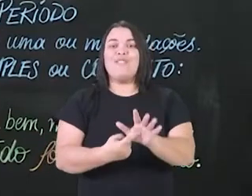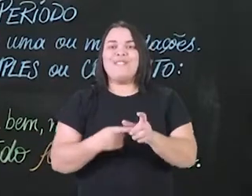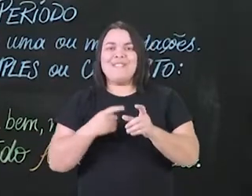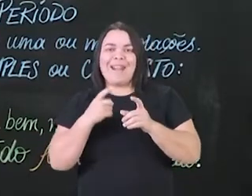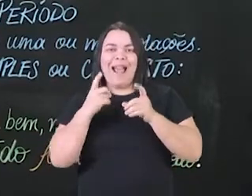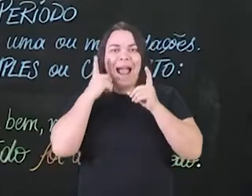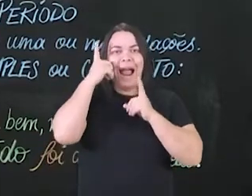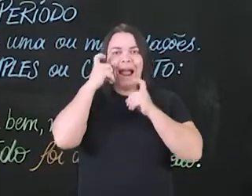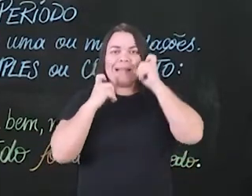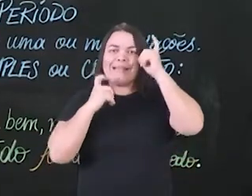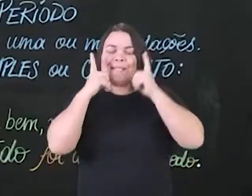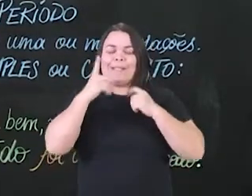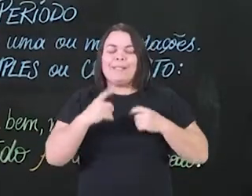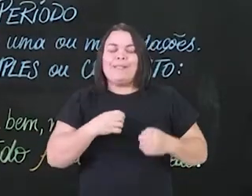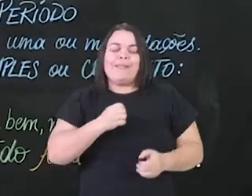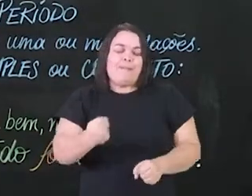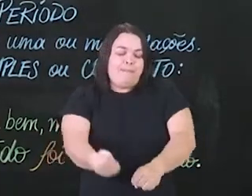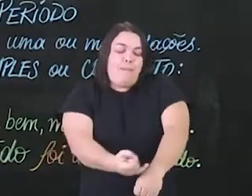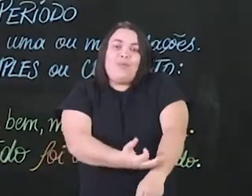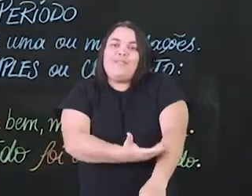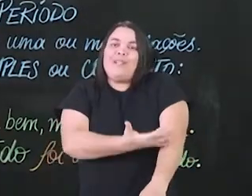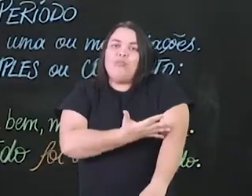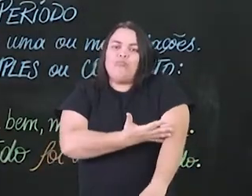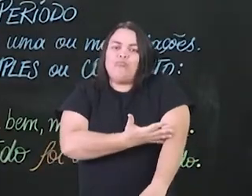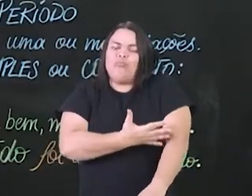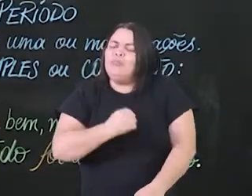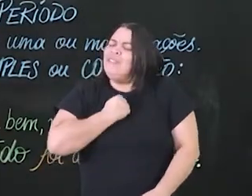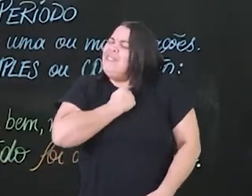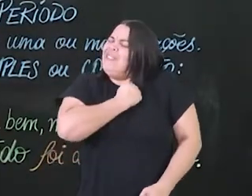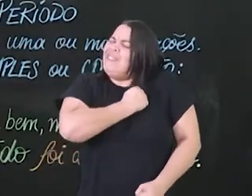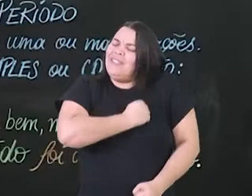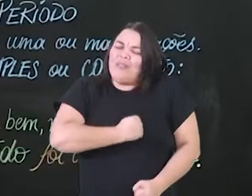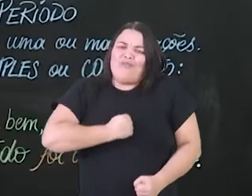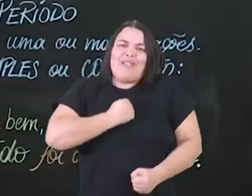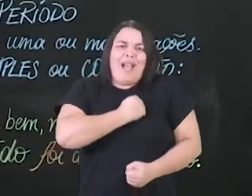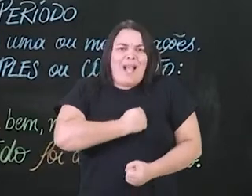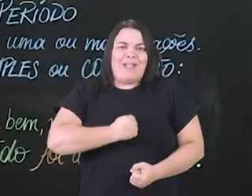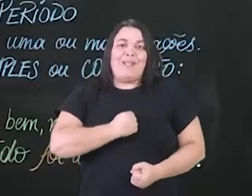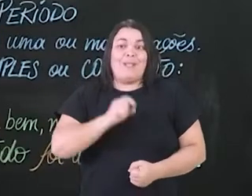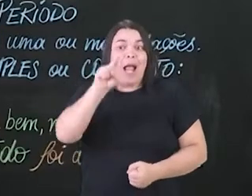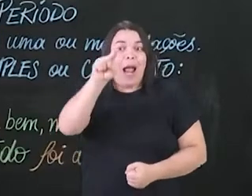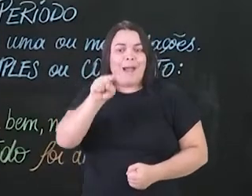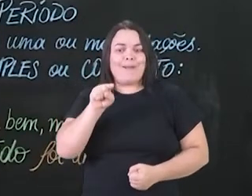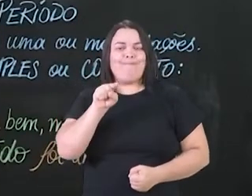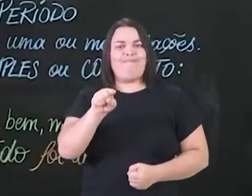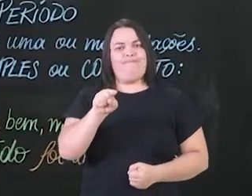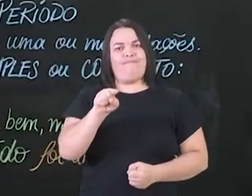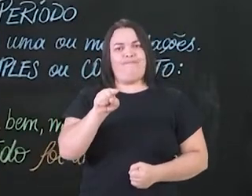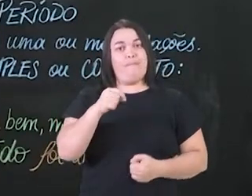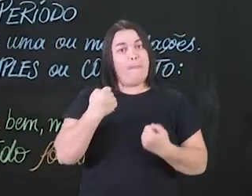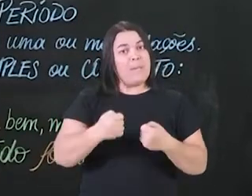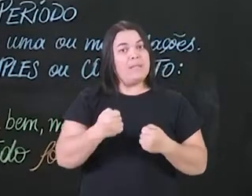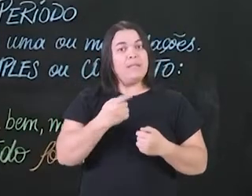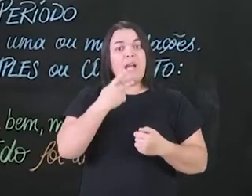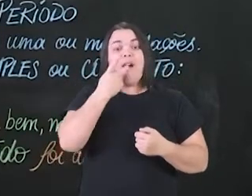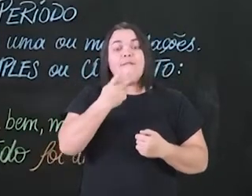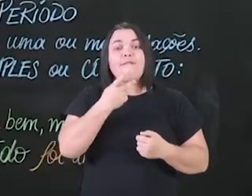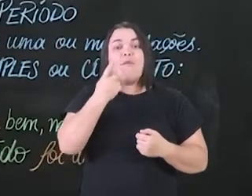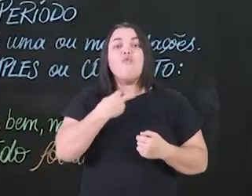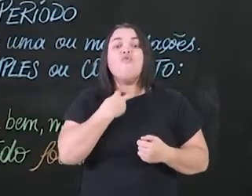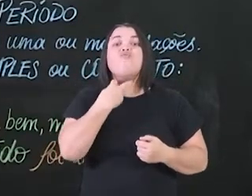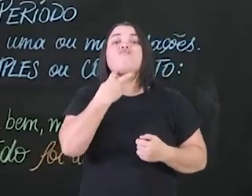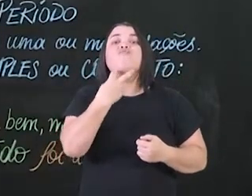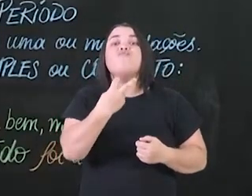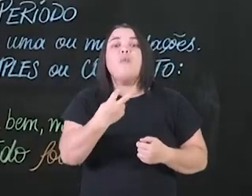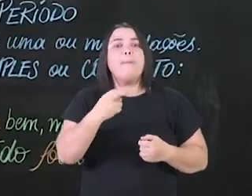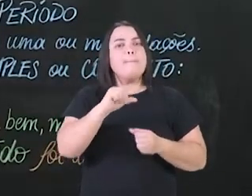a sensação, o sentimento que é sugerido pela pontuação. Olha só, que saudade! Então, preciso mudar o tom de voz, porque a pontuação marca